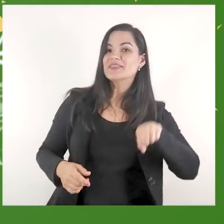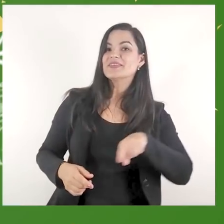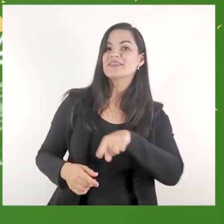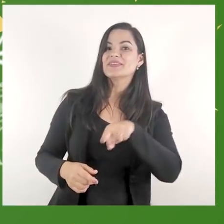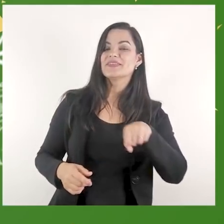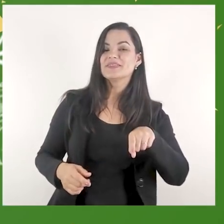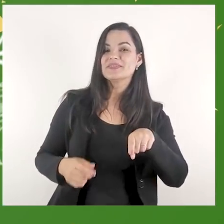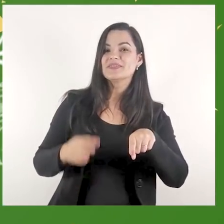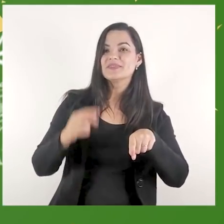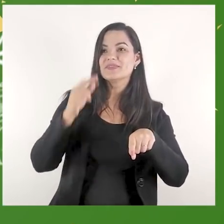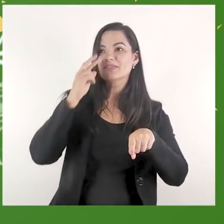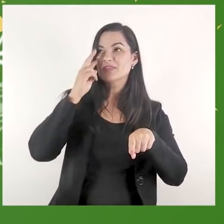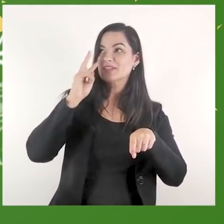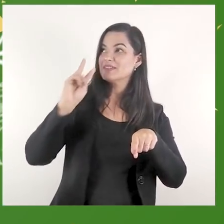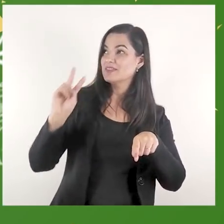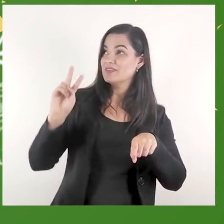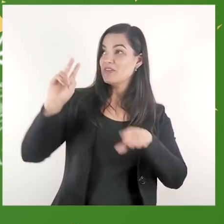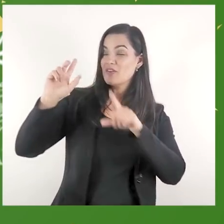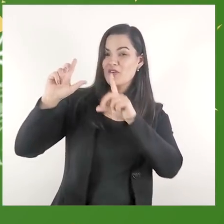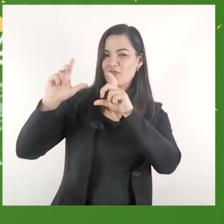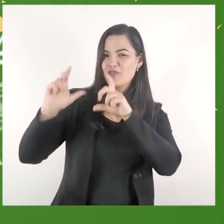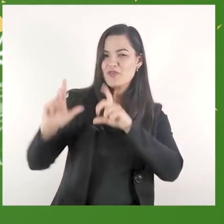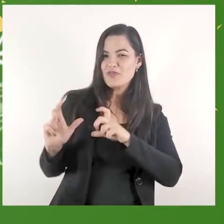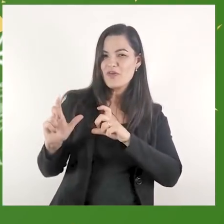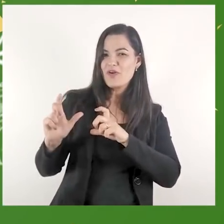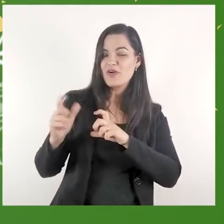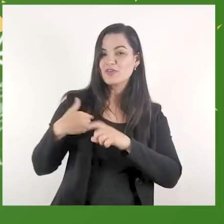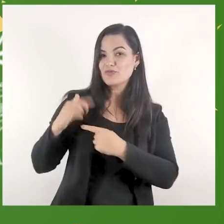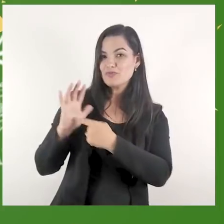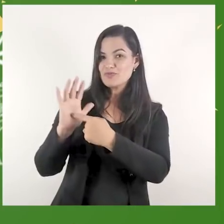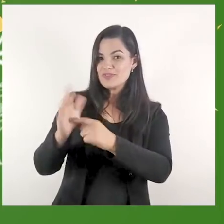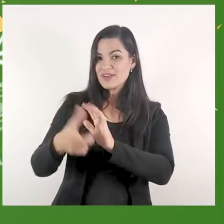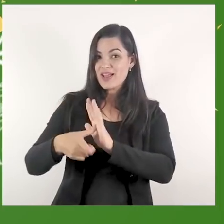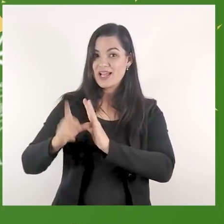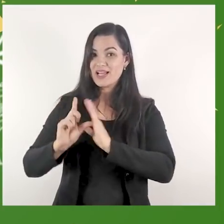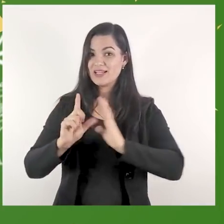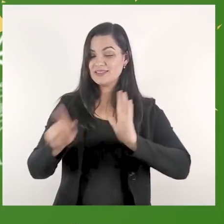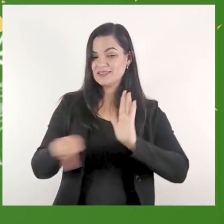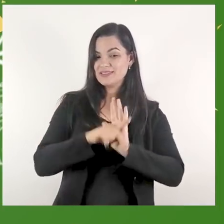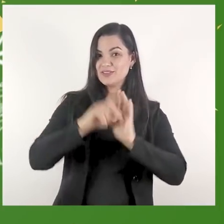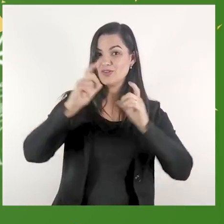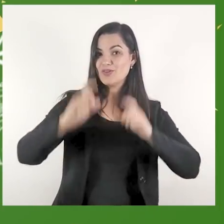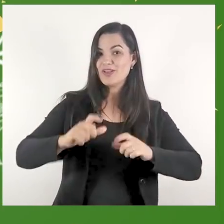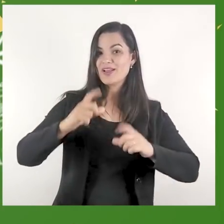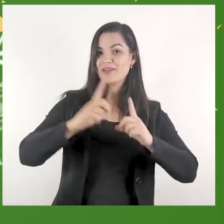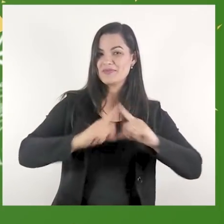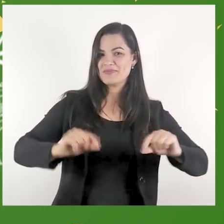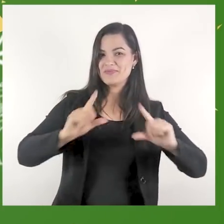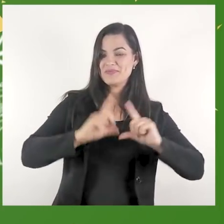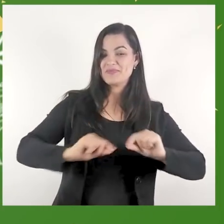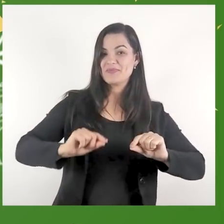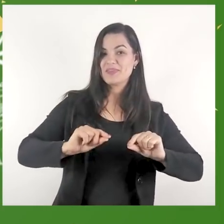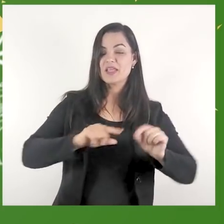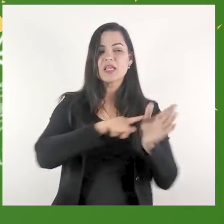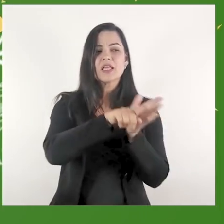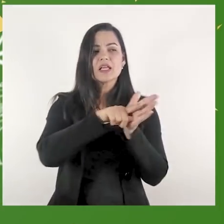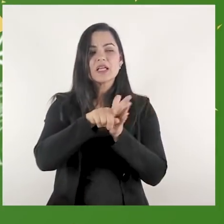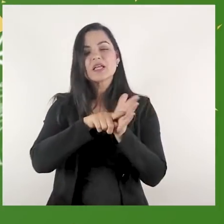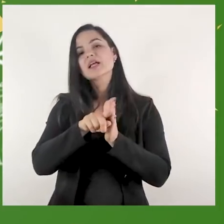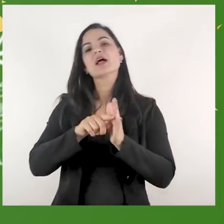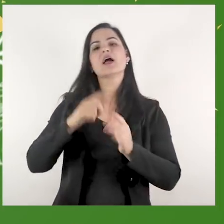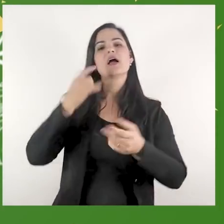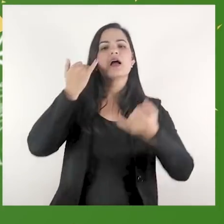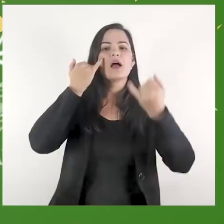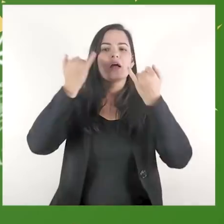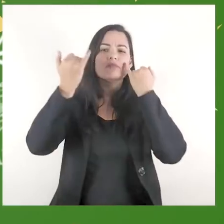vão olhar para as imagens que eu mostrei lá de Brasília, investigar outras imagens se vocês